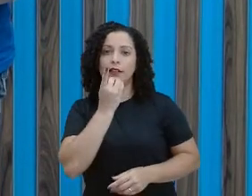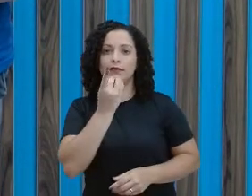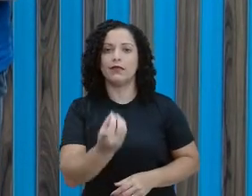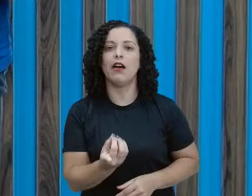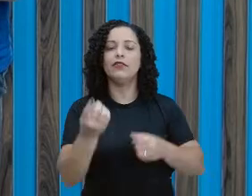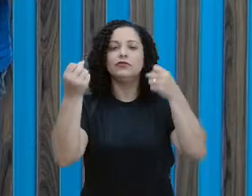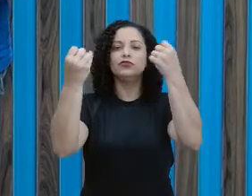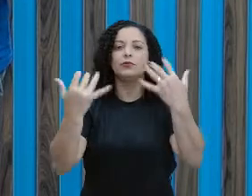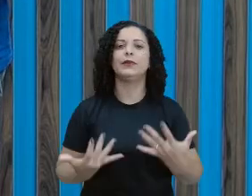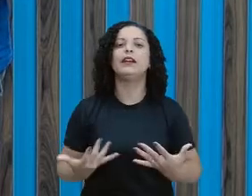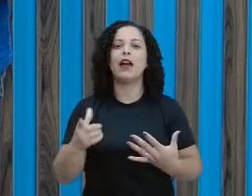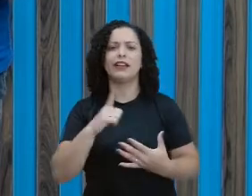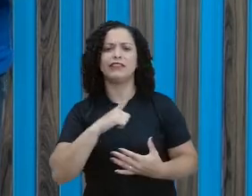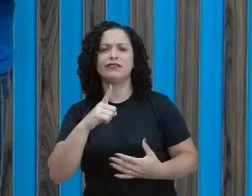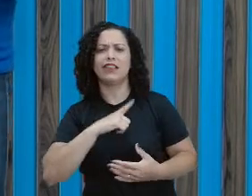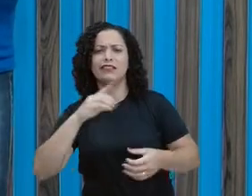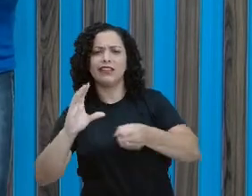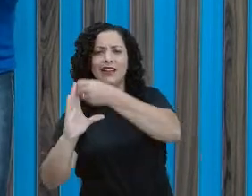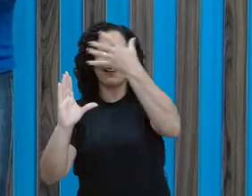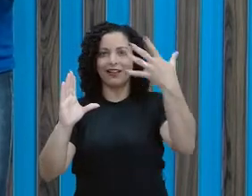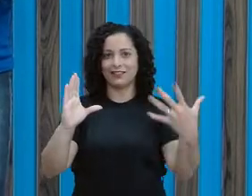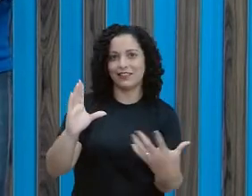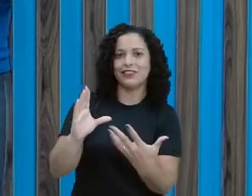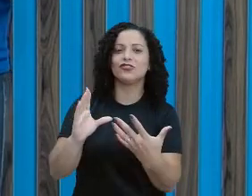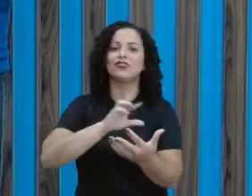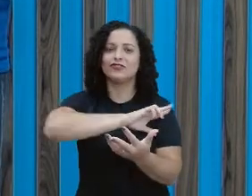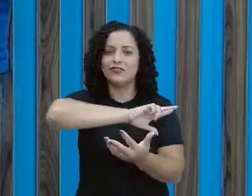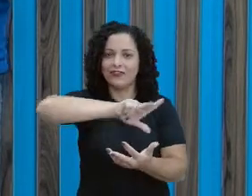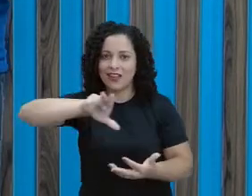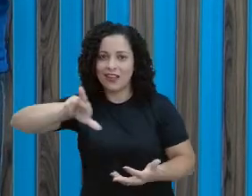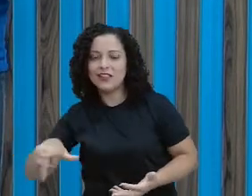indivíduos apresentam características para